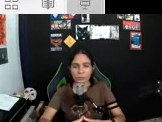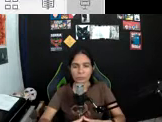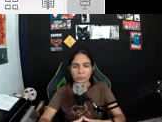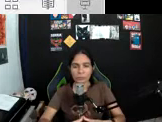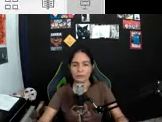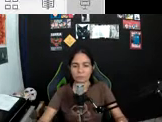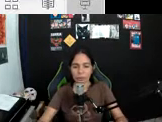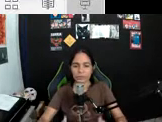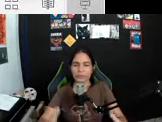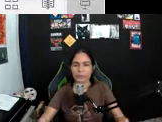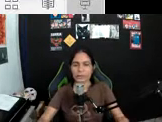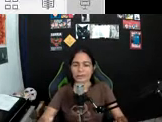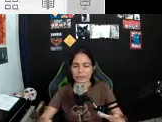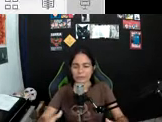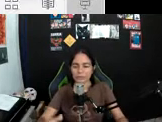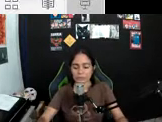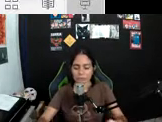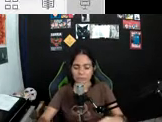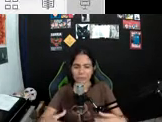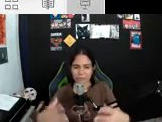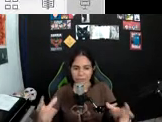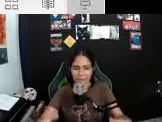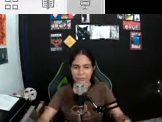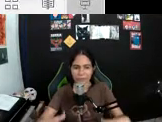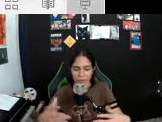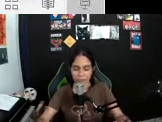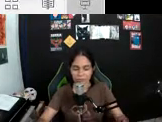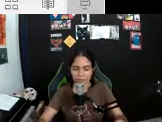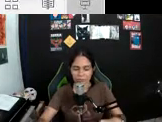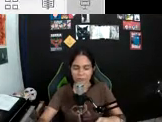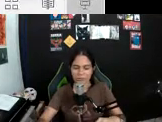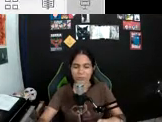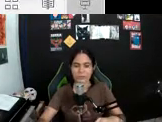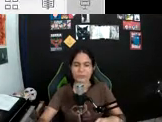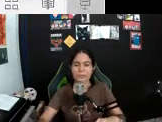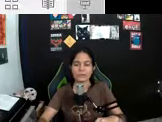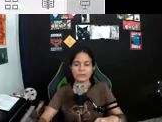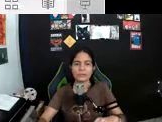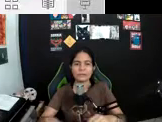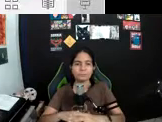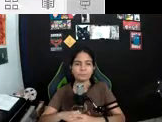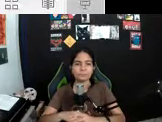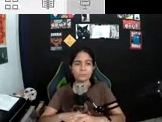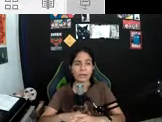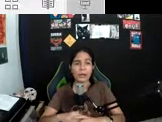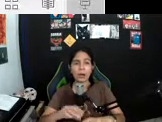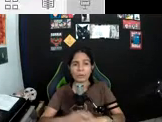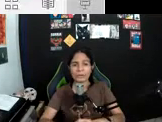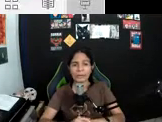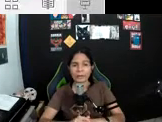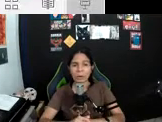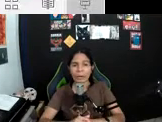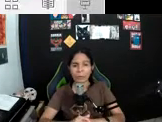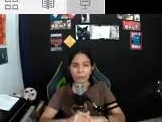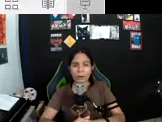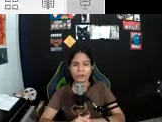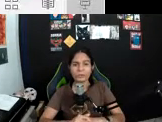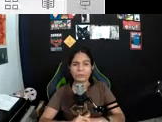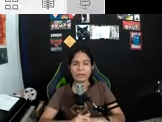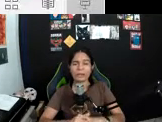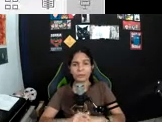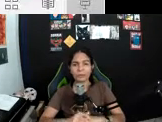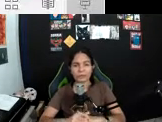o COFEN ele possa estar criando, né, baixando essas resoluções e mais orientações. Considerando